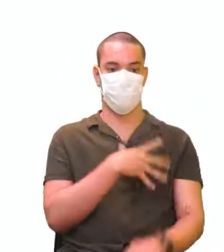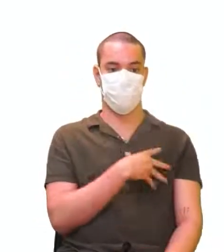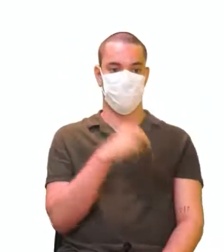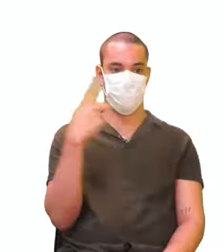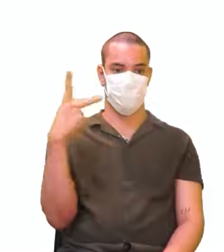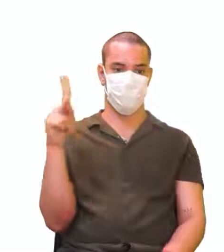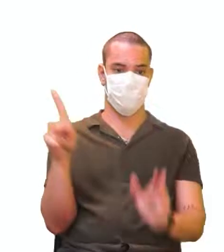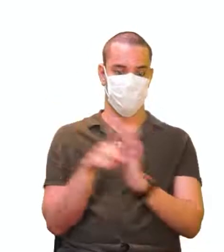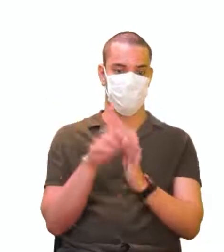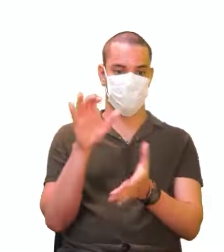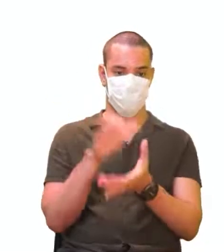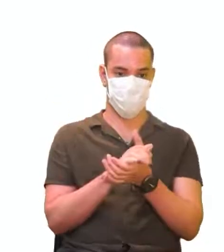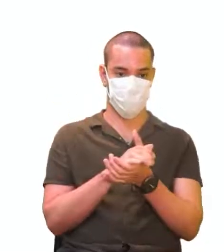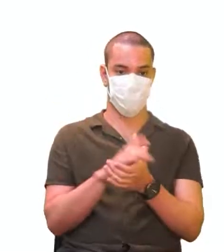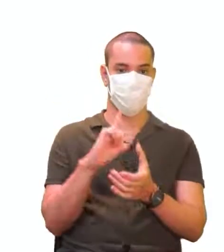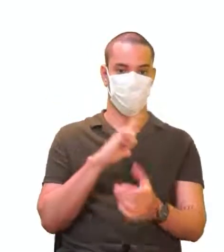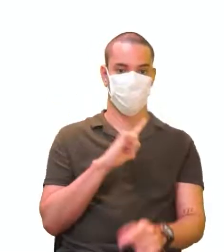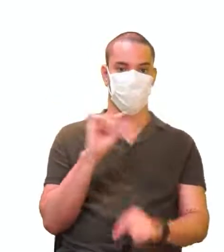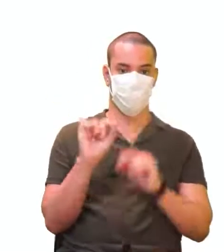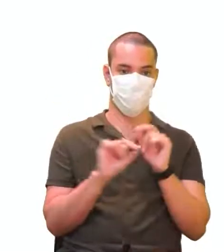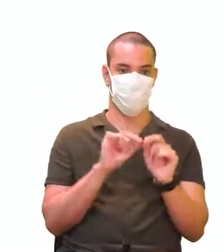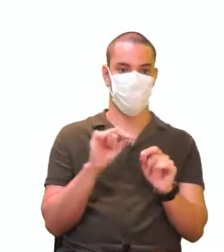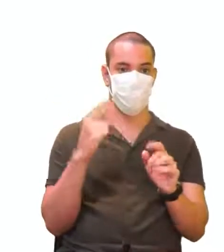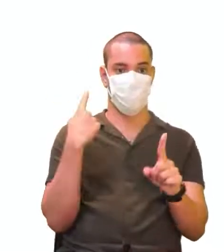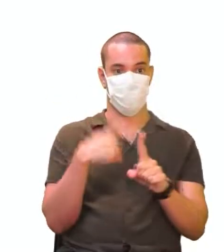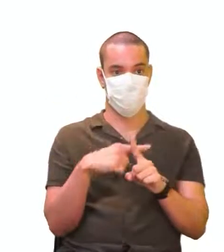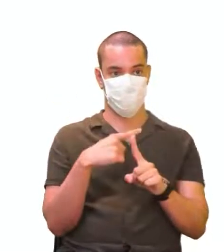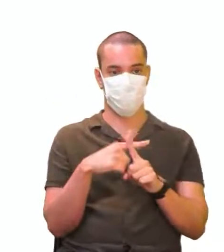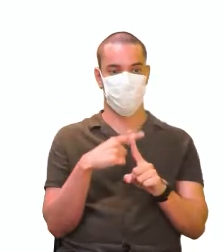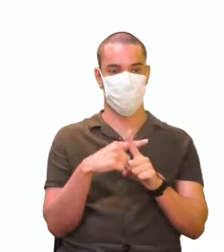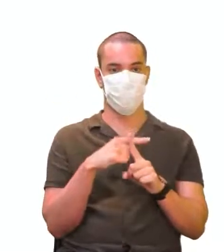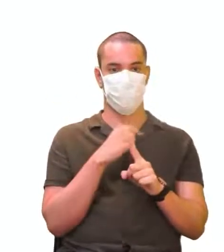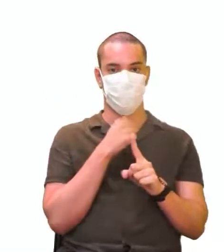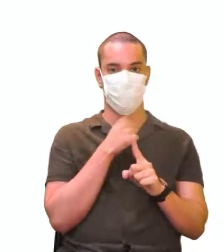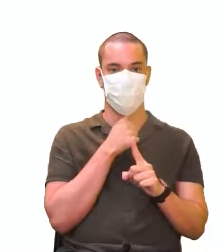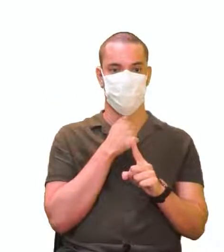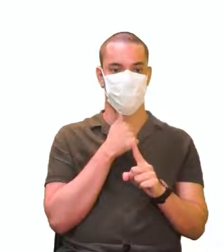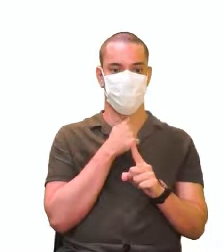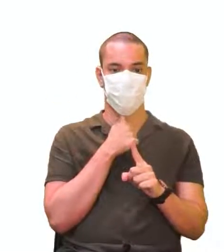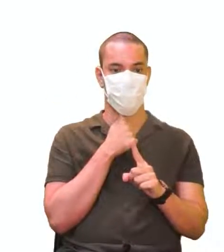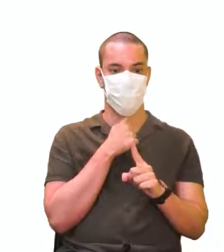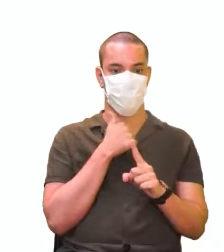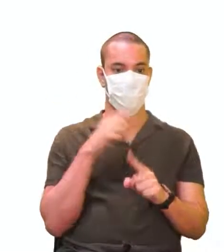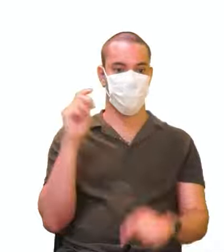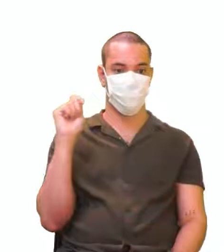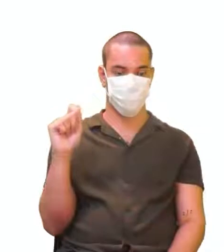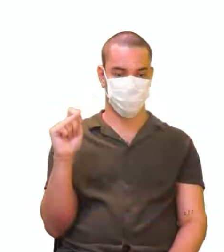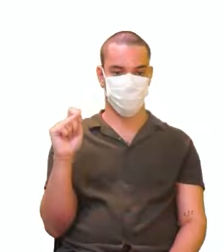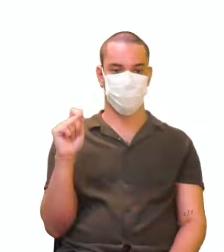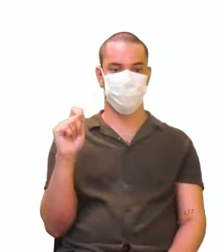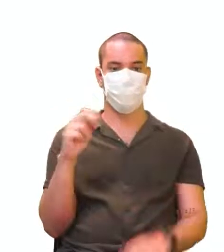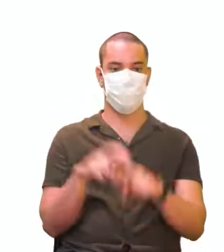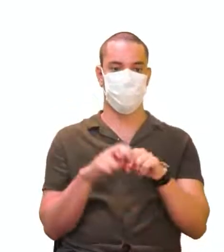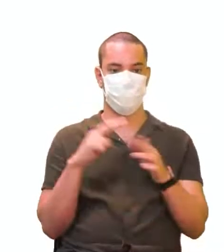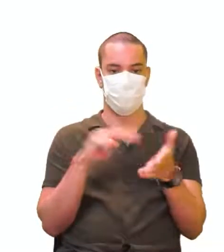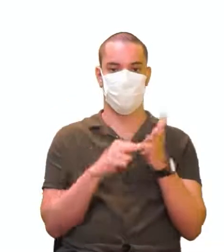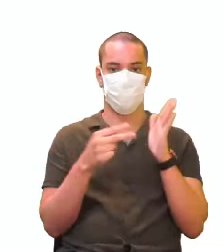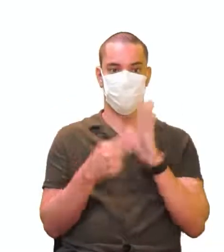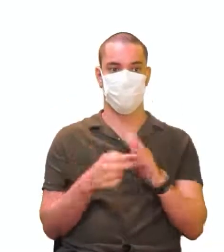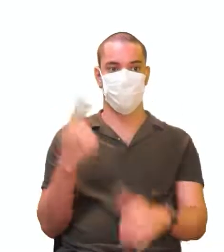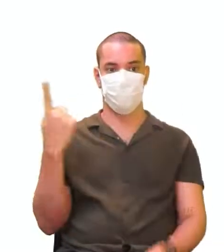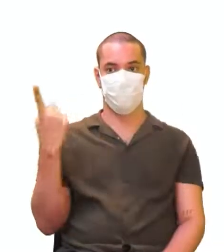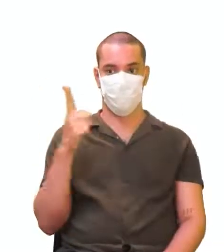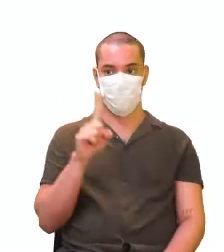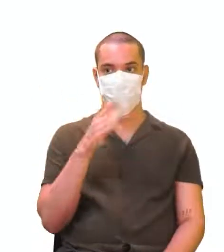desse casal, ele é do tipo sanguíneo A. Então, quer dizer que um veio